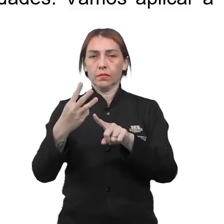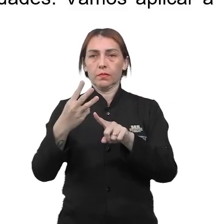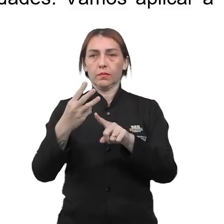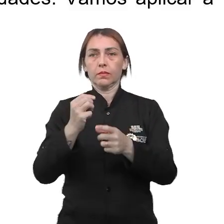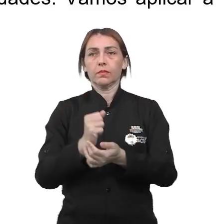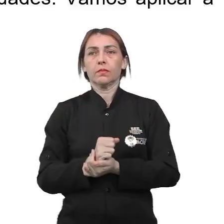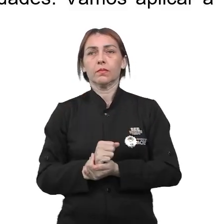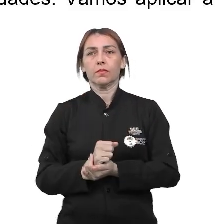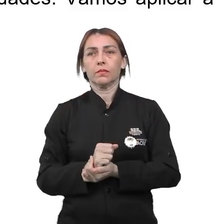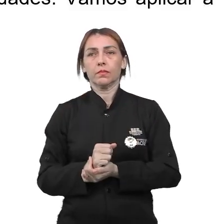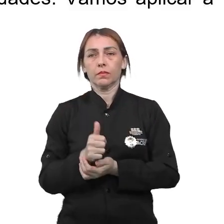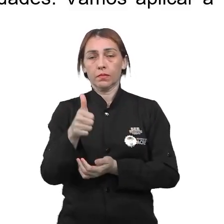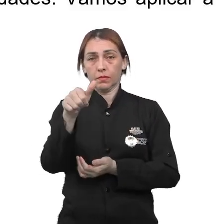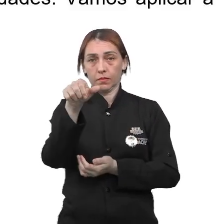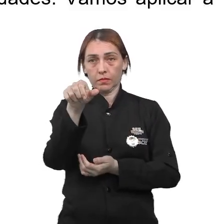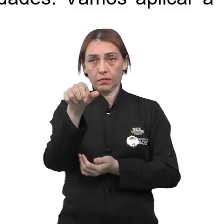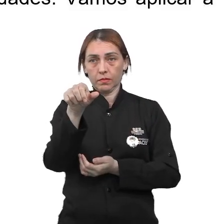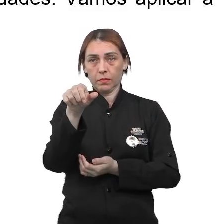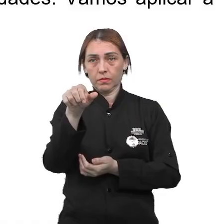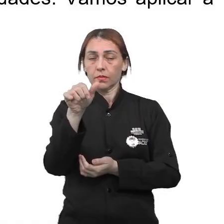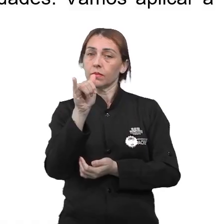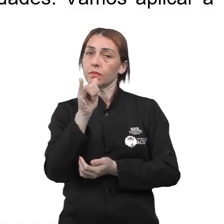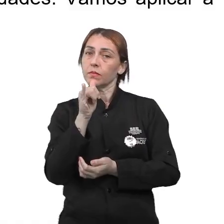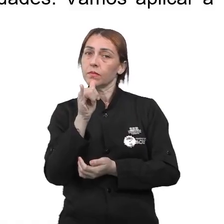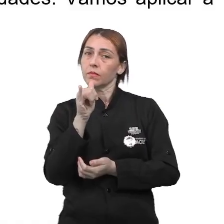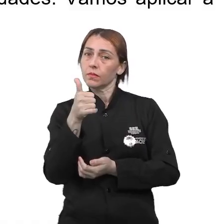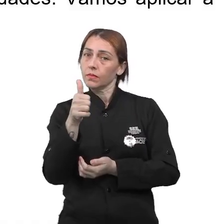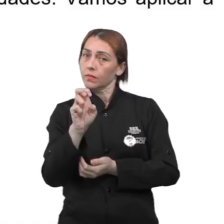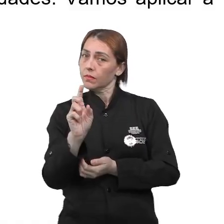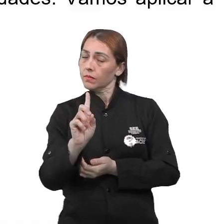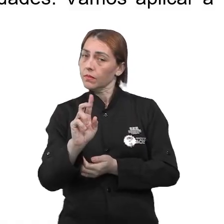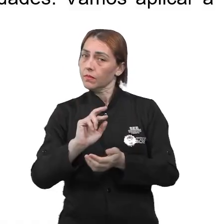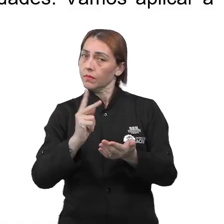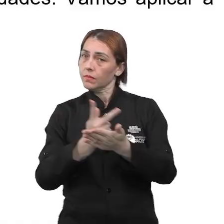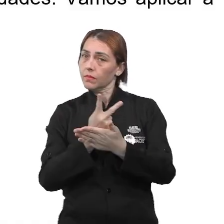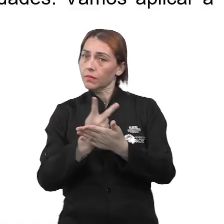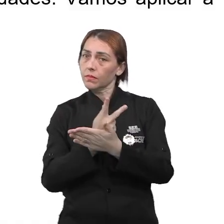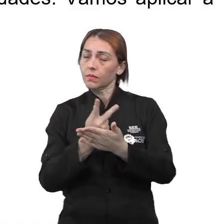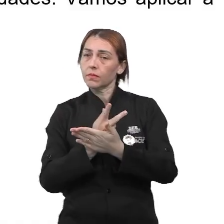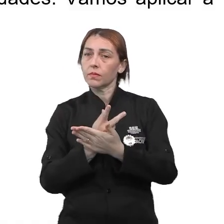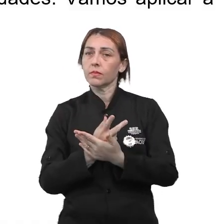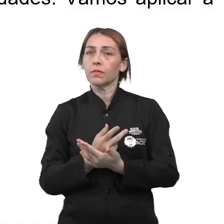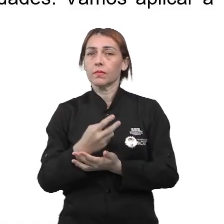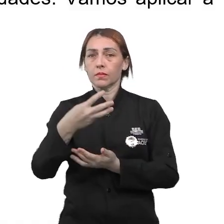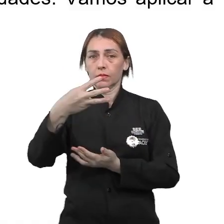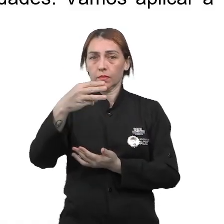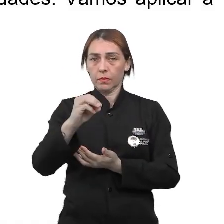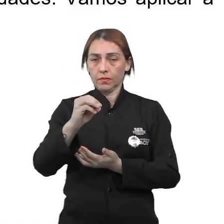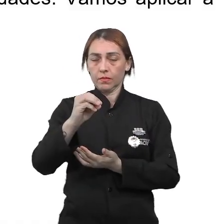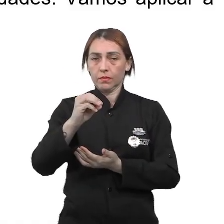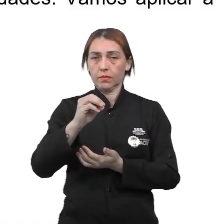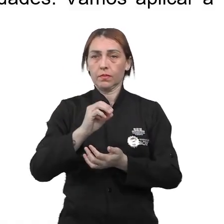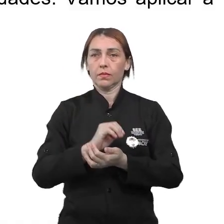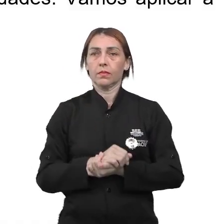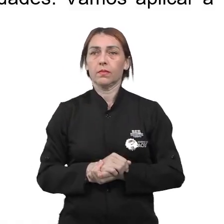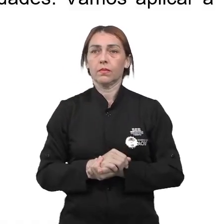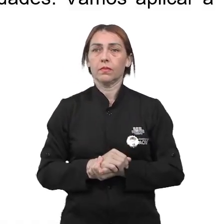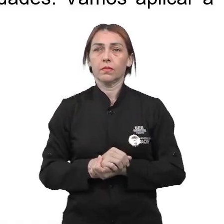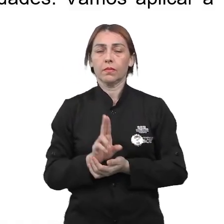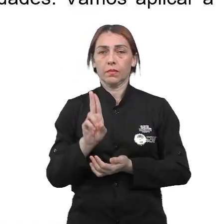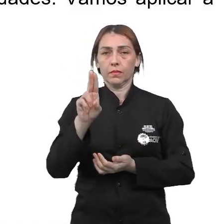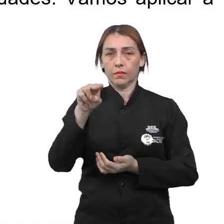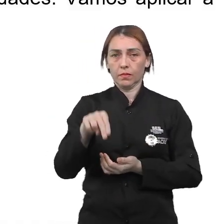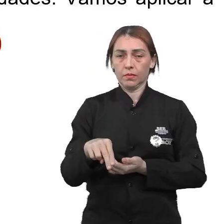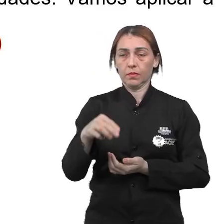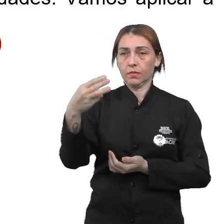dá quanto? Opa, aqui tá 15, mas não é 15, tá, gente? Isso aqui é 30, tá bom? 30